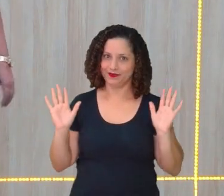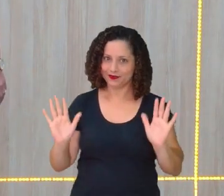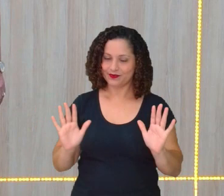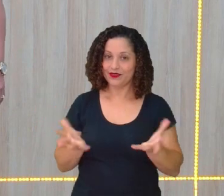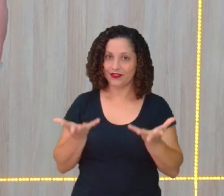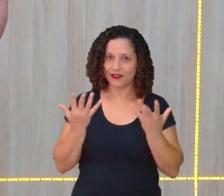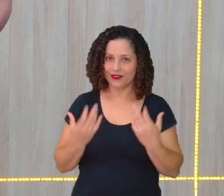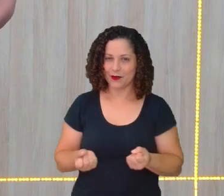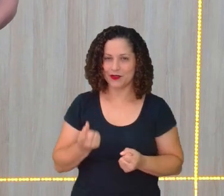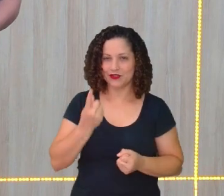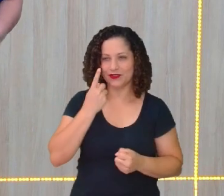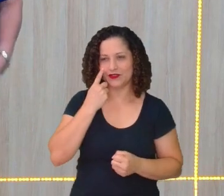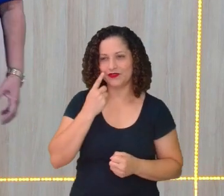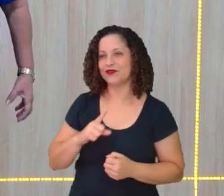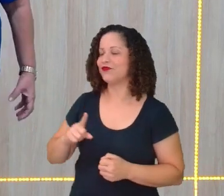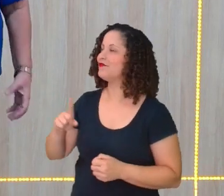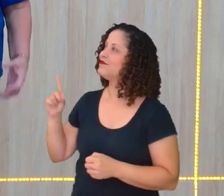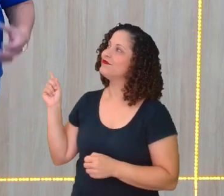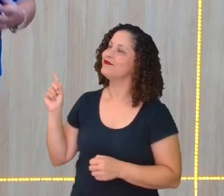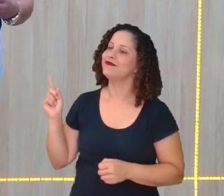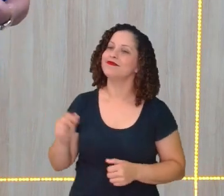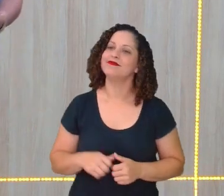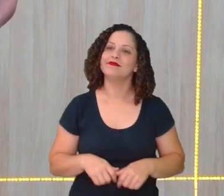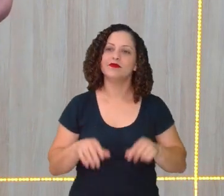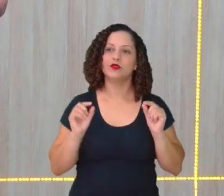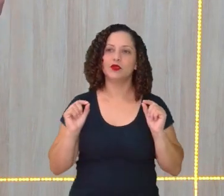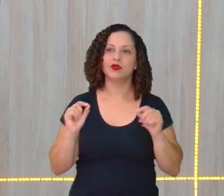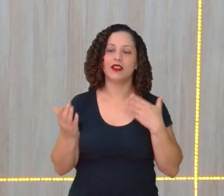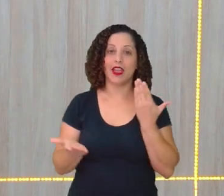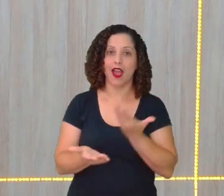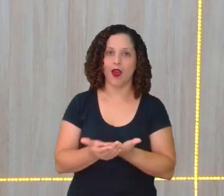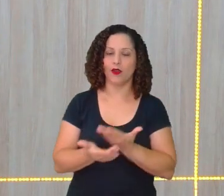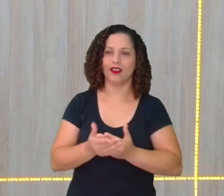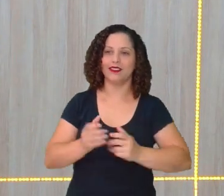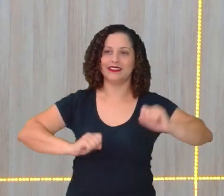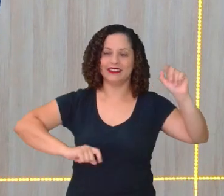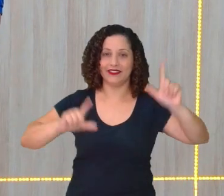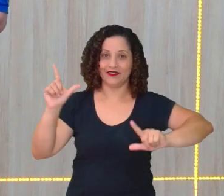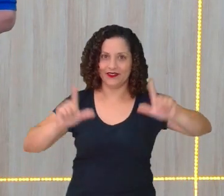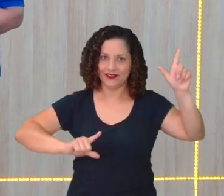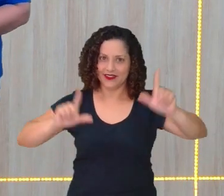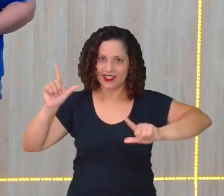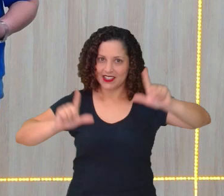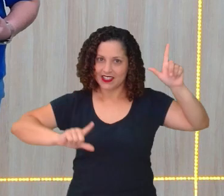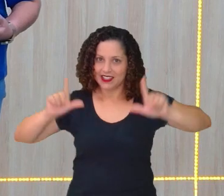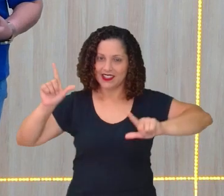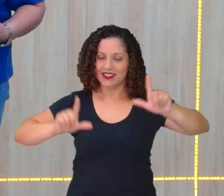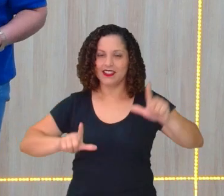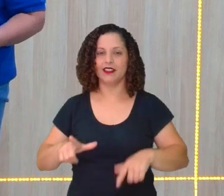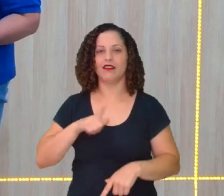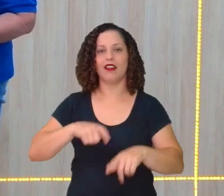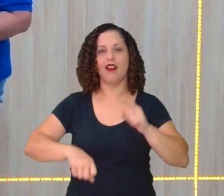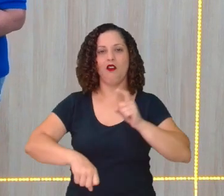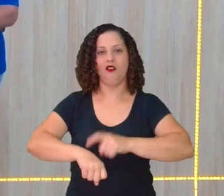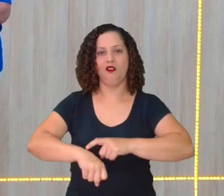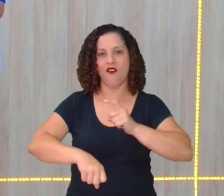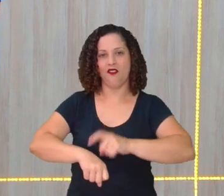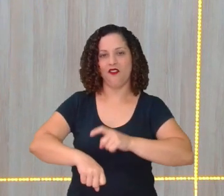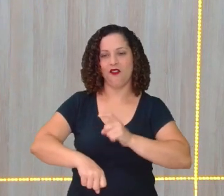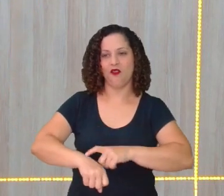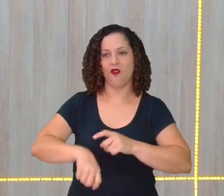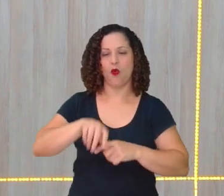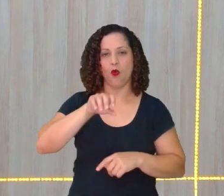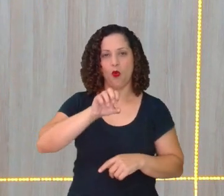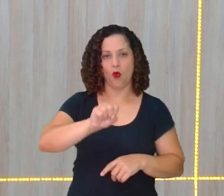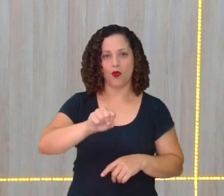aí da questão da nossa escola, né? Em relação à aula na TV, a gente está colocando aí os horários, né? De